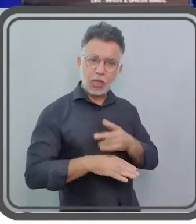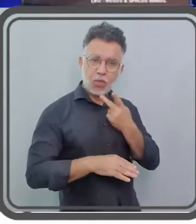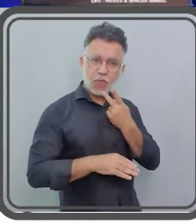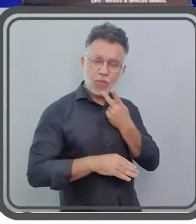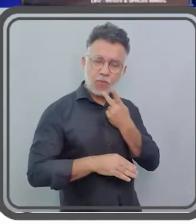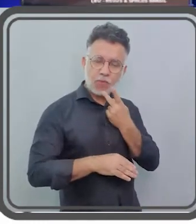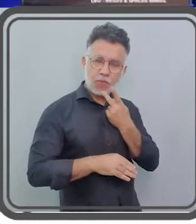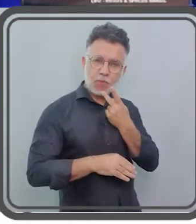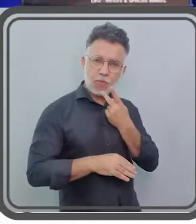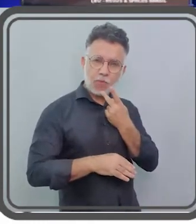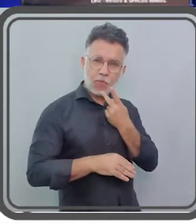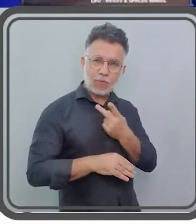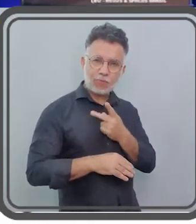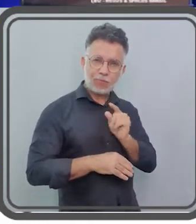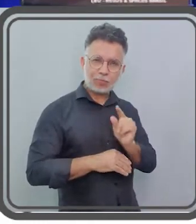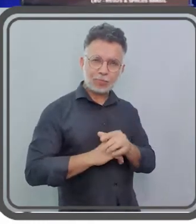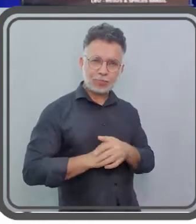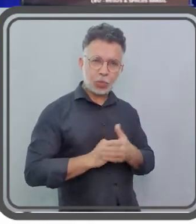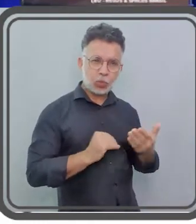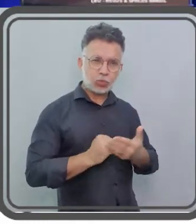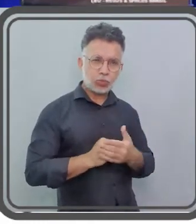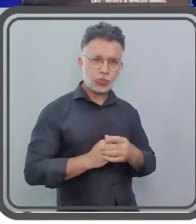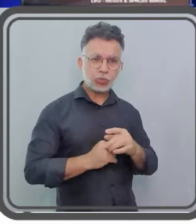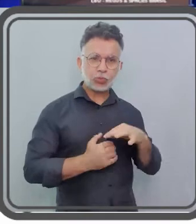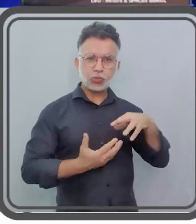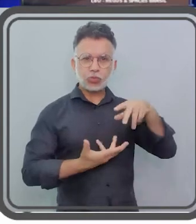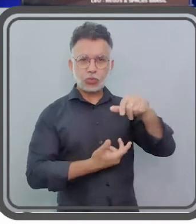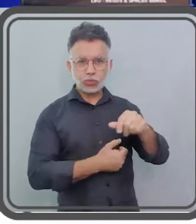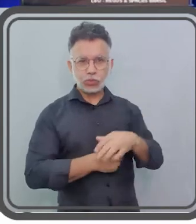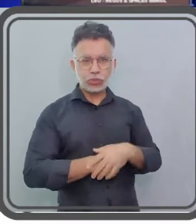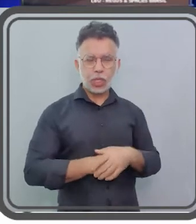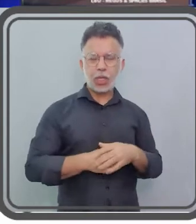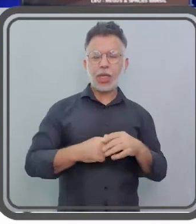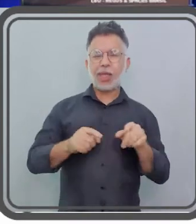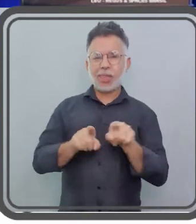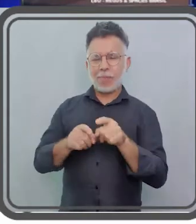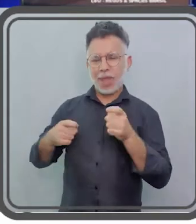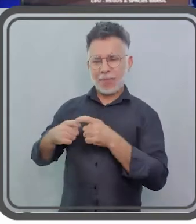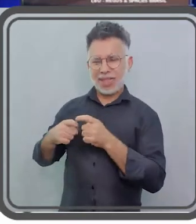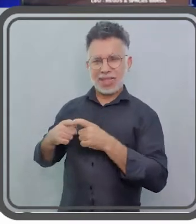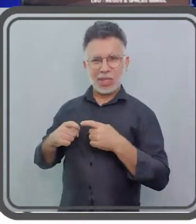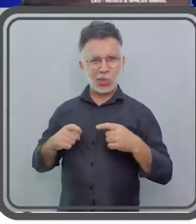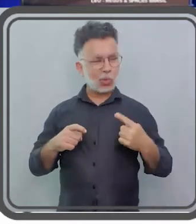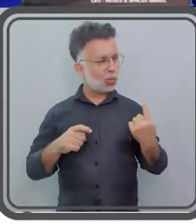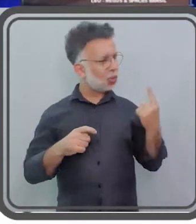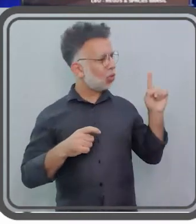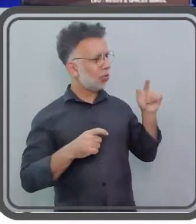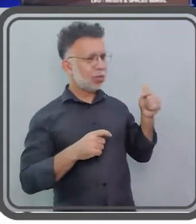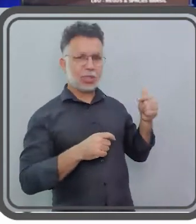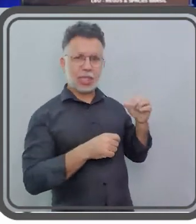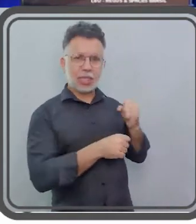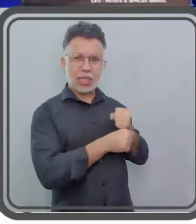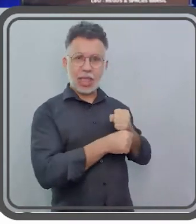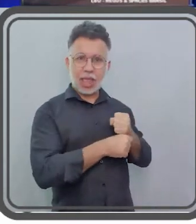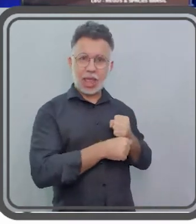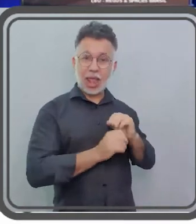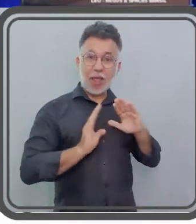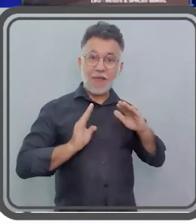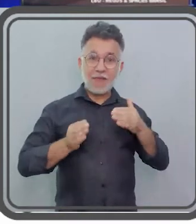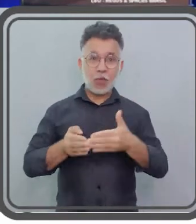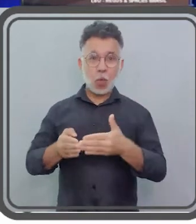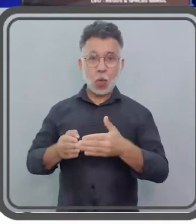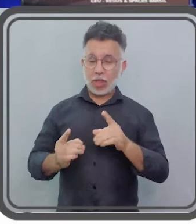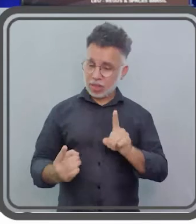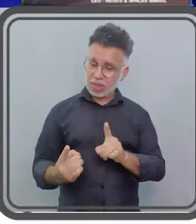porque hoje nosso mundo e a medicina, durante os últimos 70 anos, se focou em ter uma